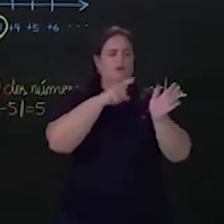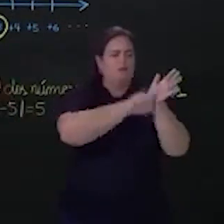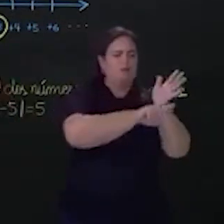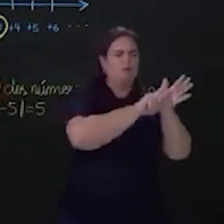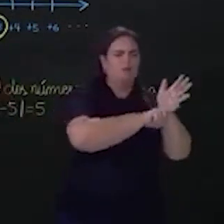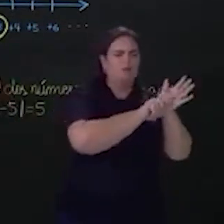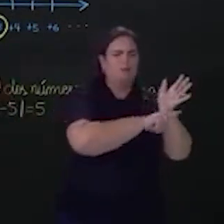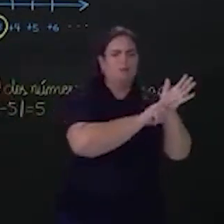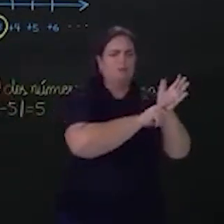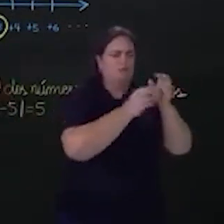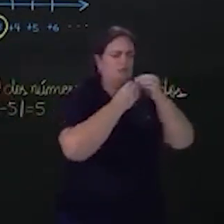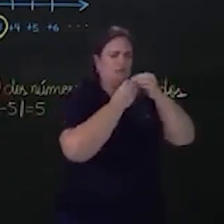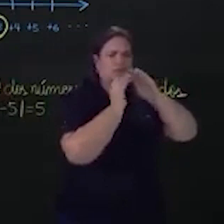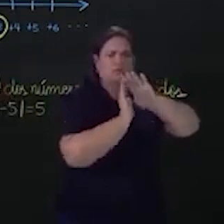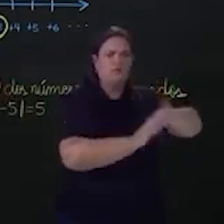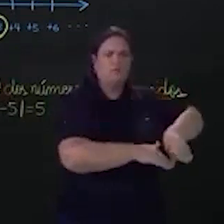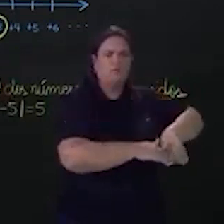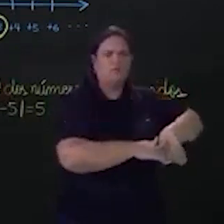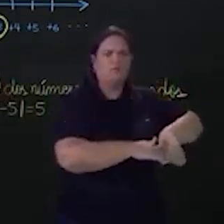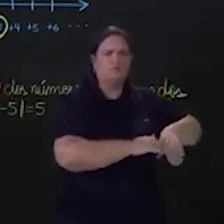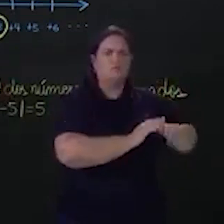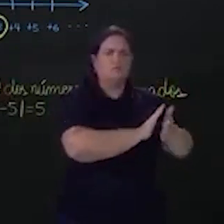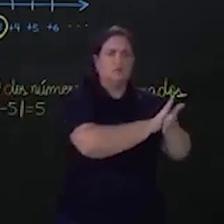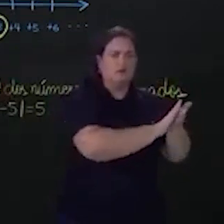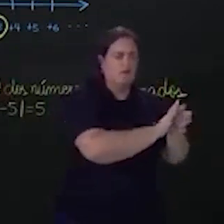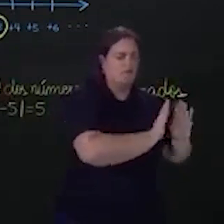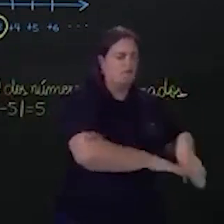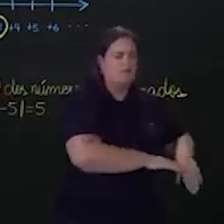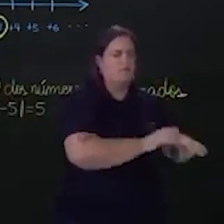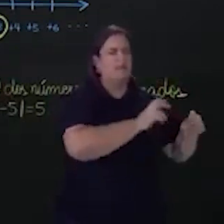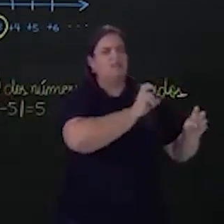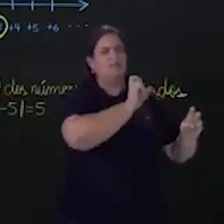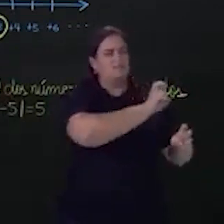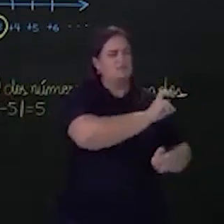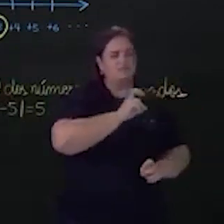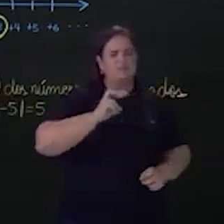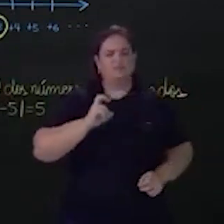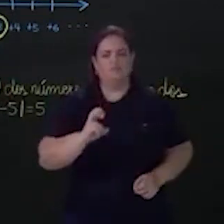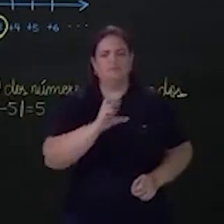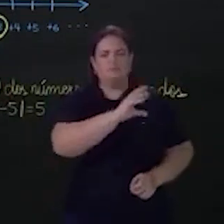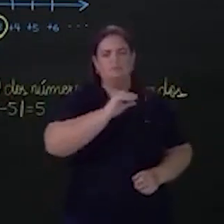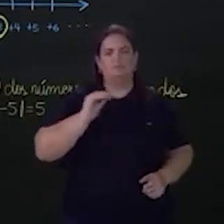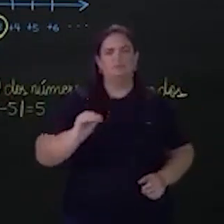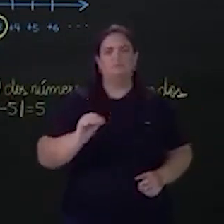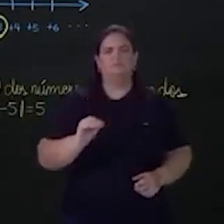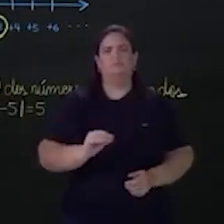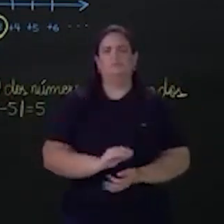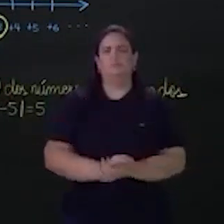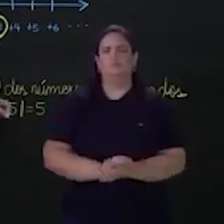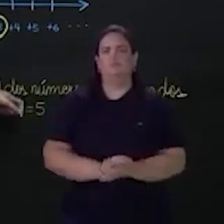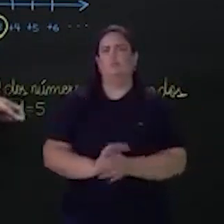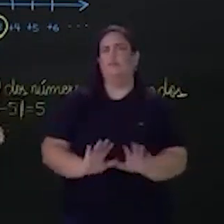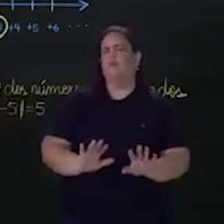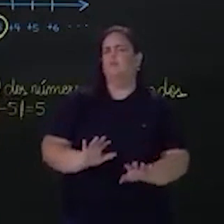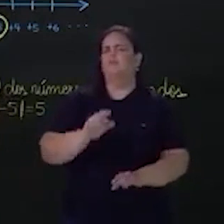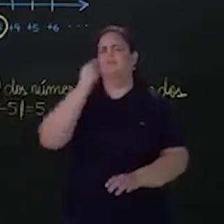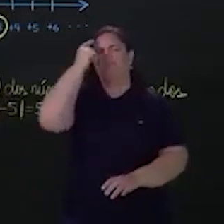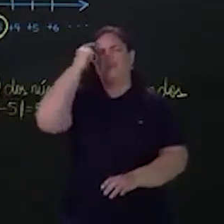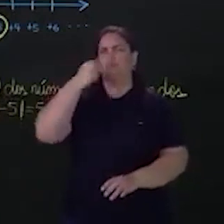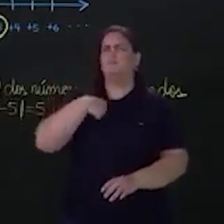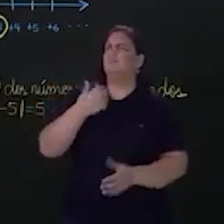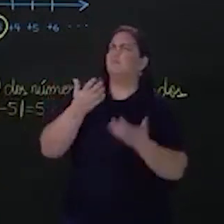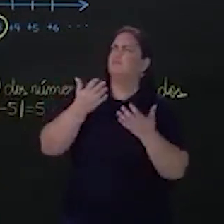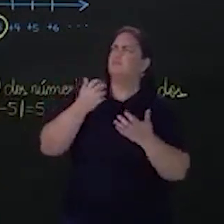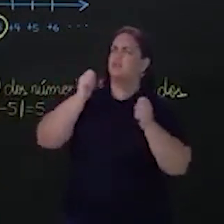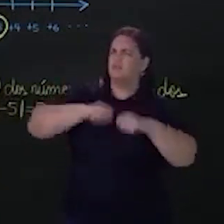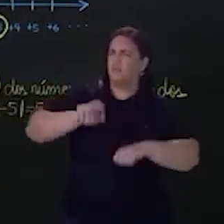forma positiva. Professor, de repente, se eu quisesse, eu poderia colocar esses resultados com o